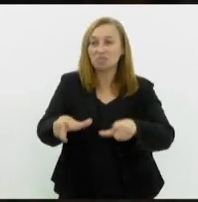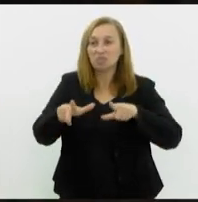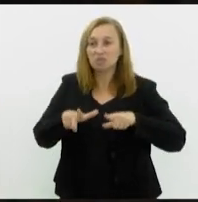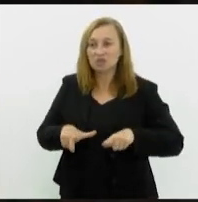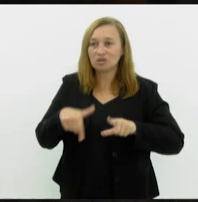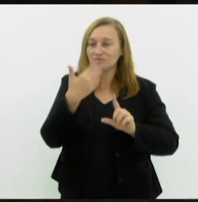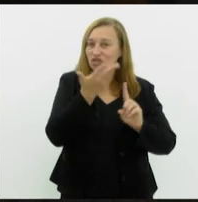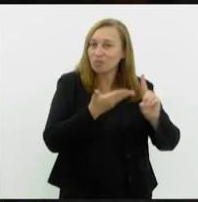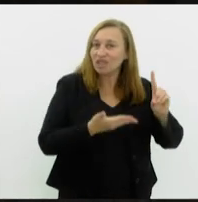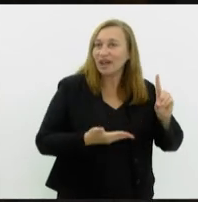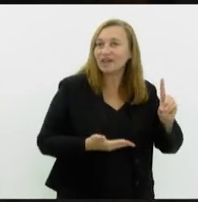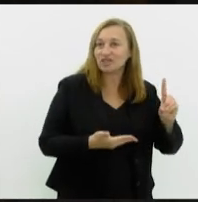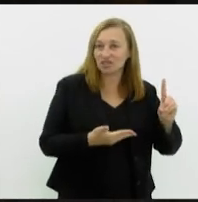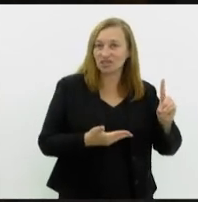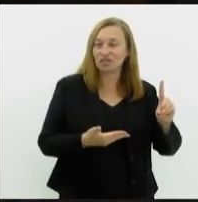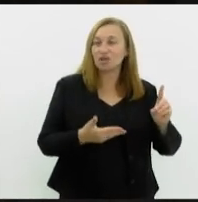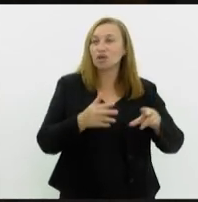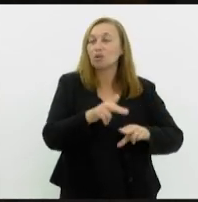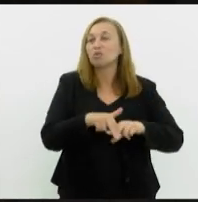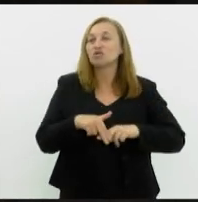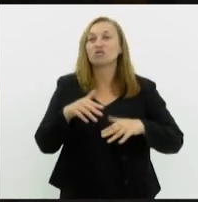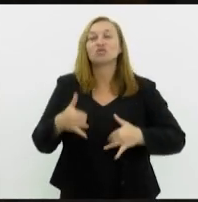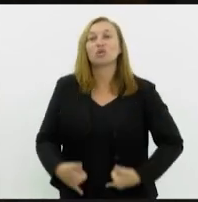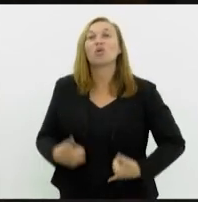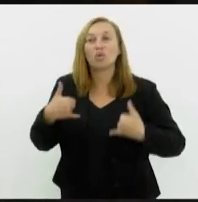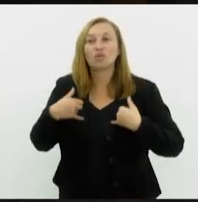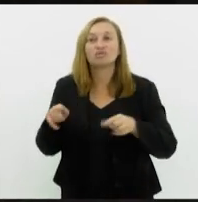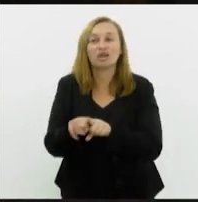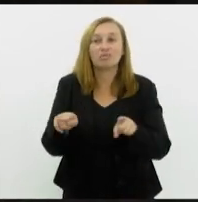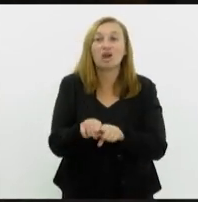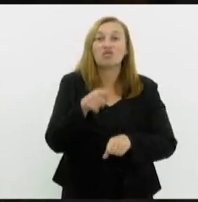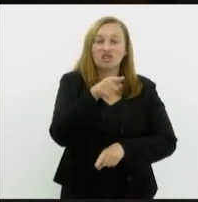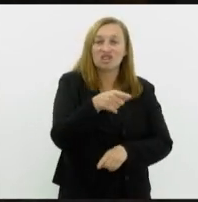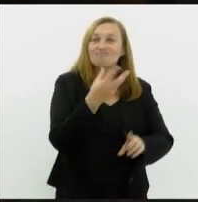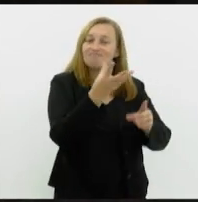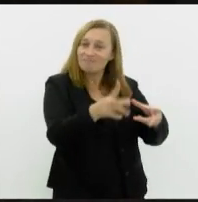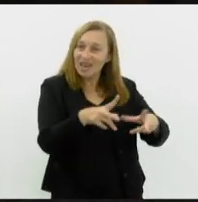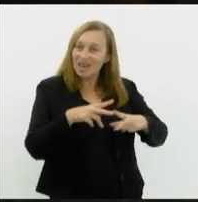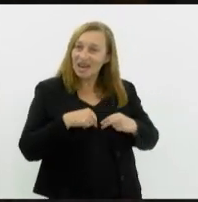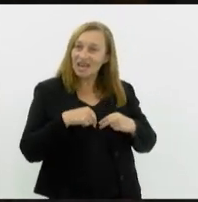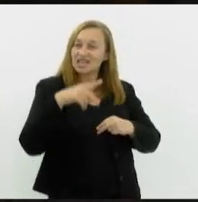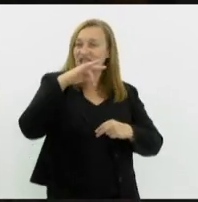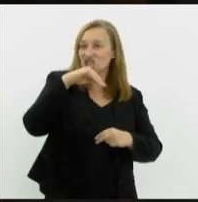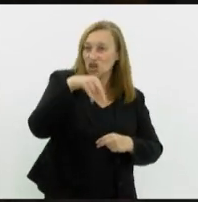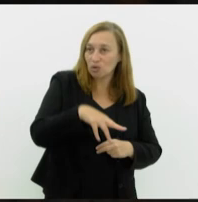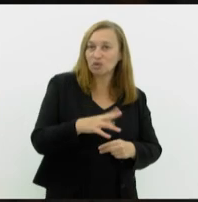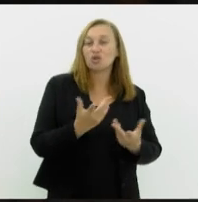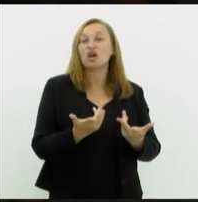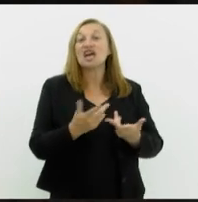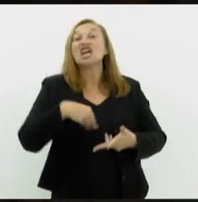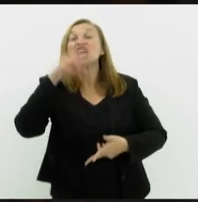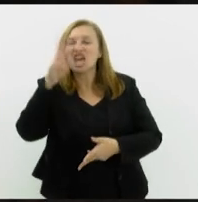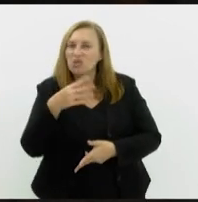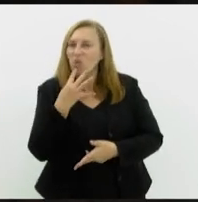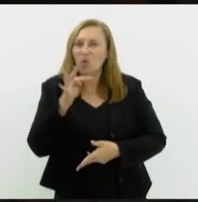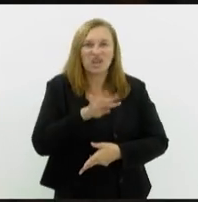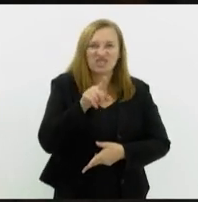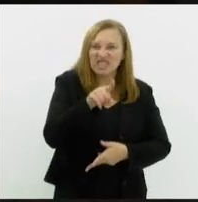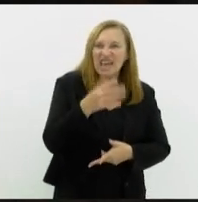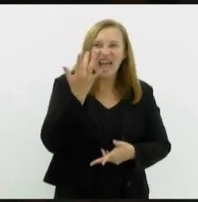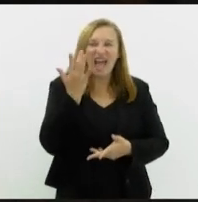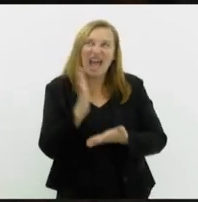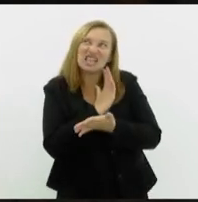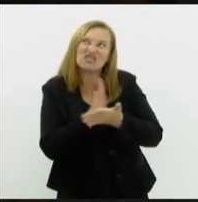essa homenagem é um motivo de muito orgulho também, Nilton. Você é um cara merecedor. É um cara que, quem não te conhece, às vezes acha que